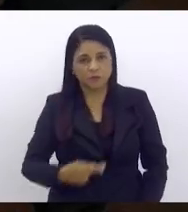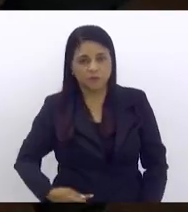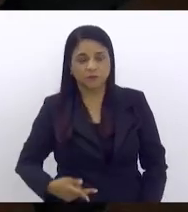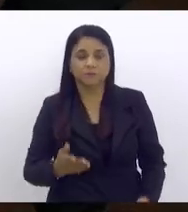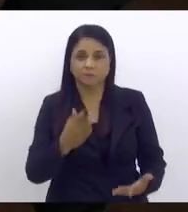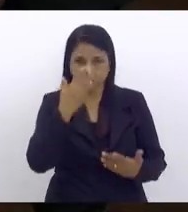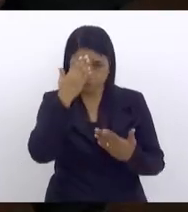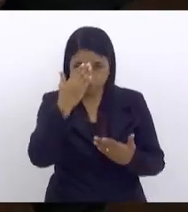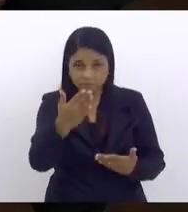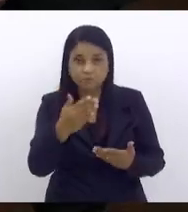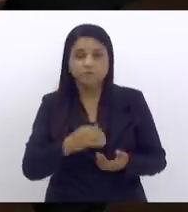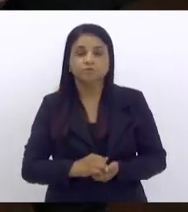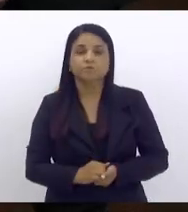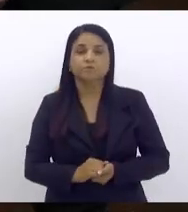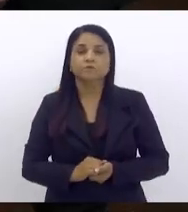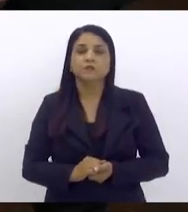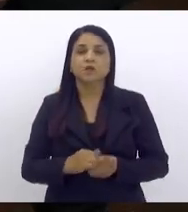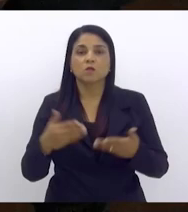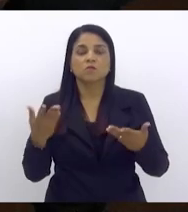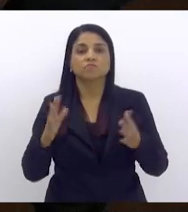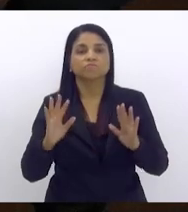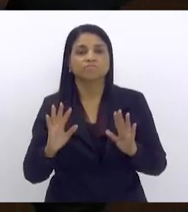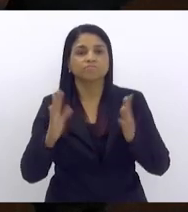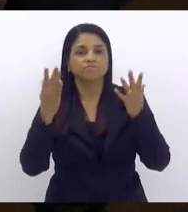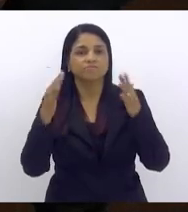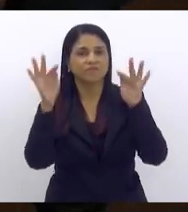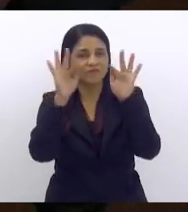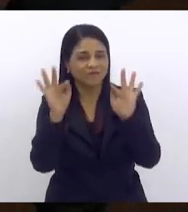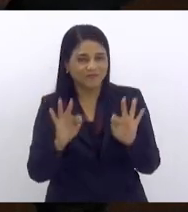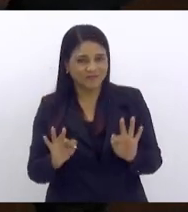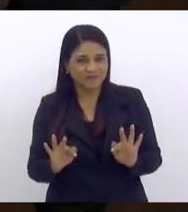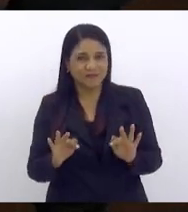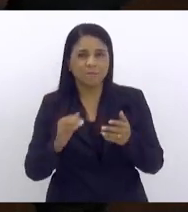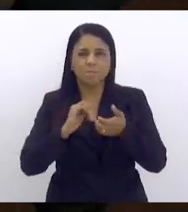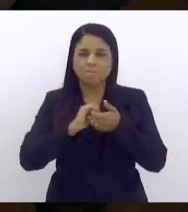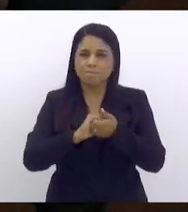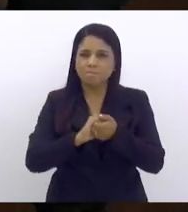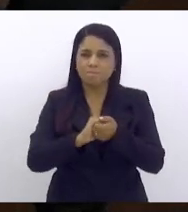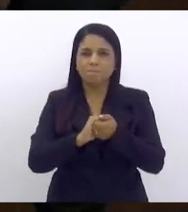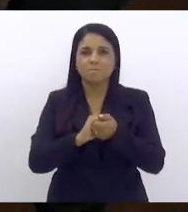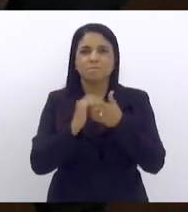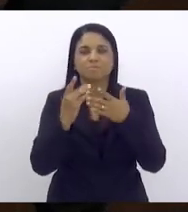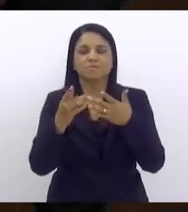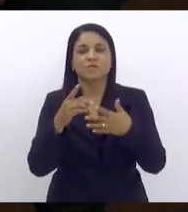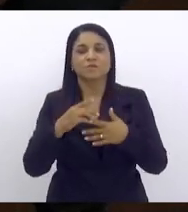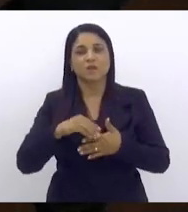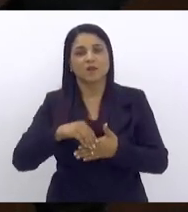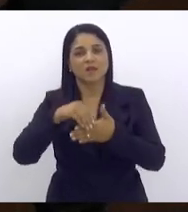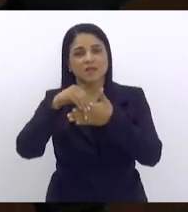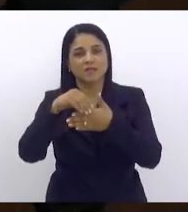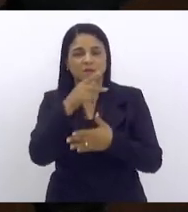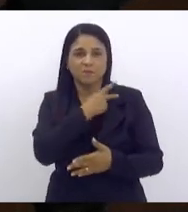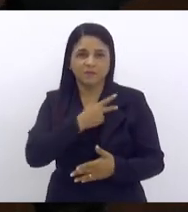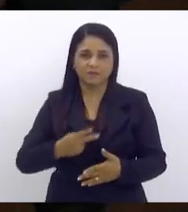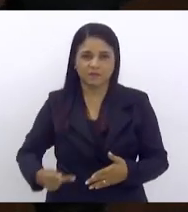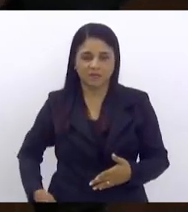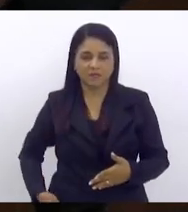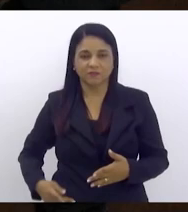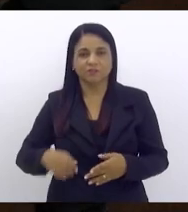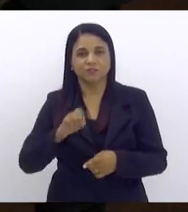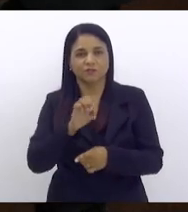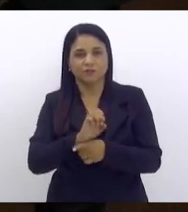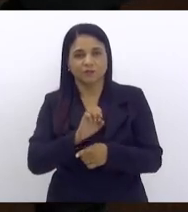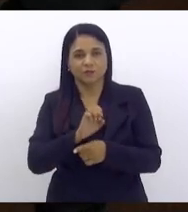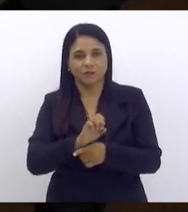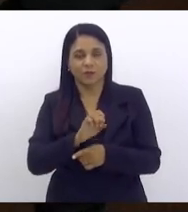eu passo aqui hoje para felicitar, desejar os parabéns, muita saúde e paz ao nosso líder, presidente estadual do PL, o